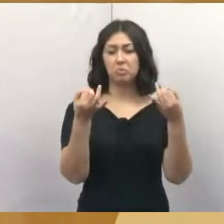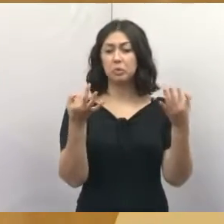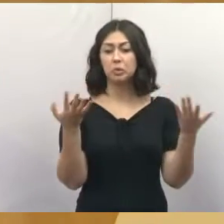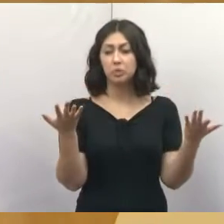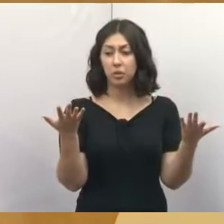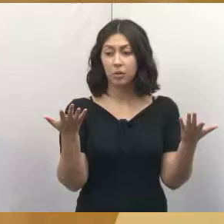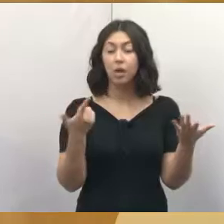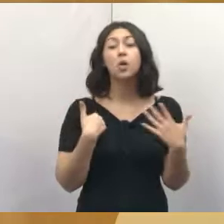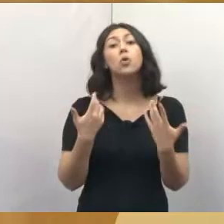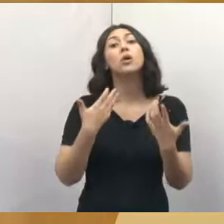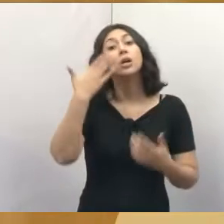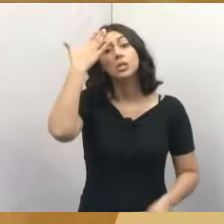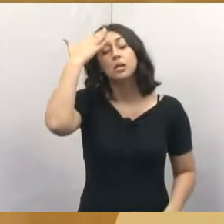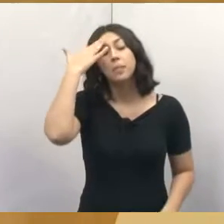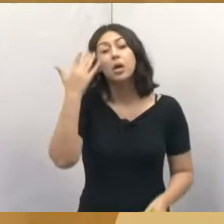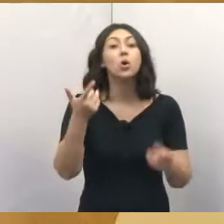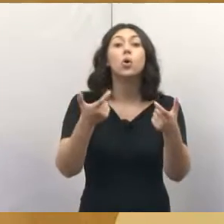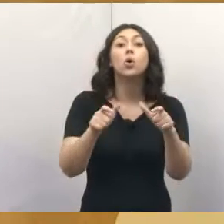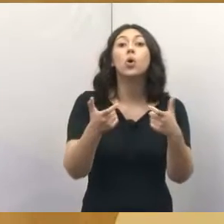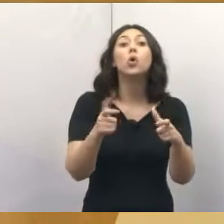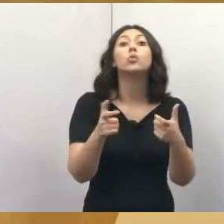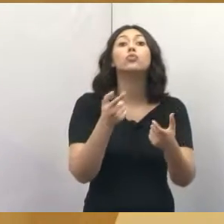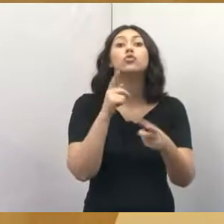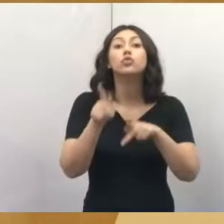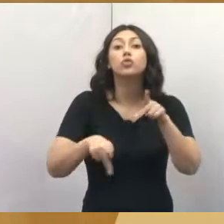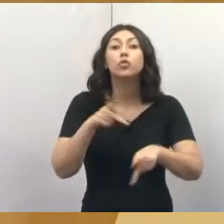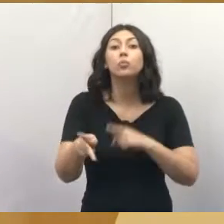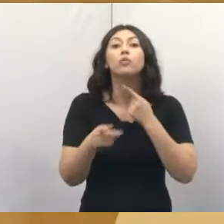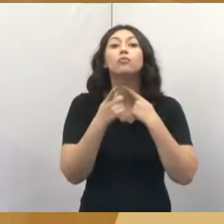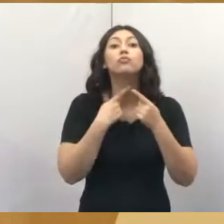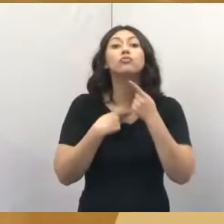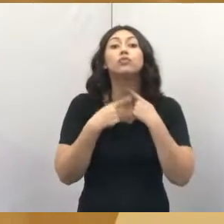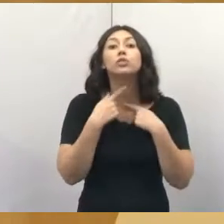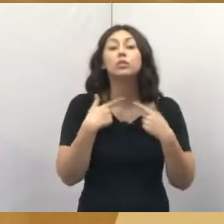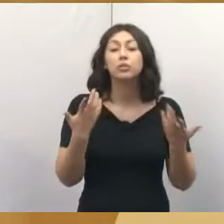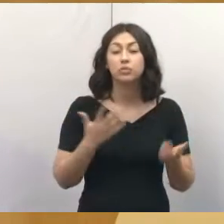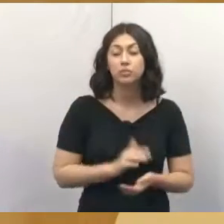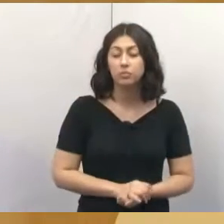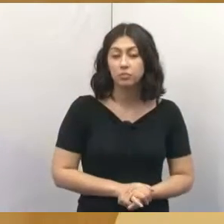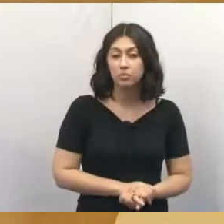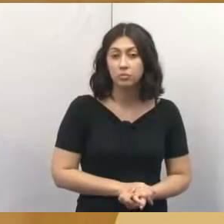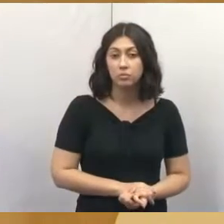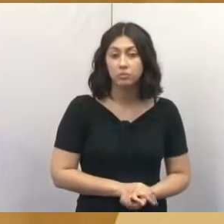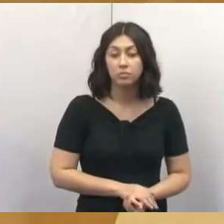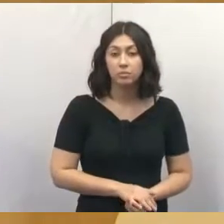justificativa. Eu quero saber depois onde teve vontade popular de quem elegeu nós.